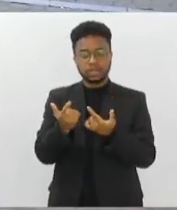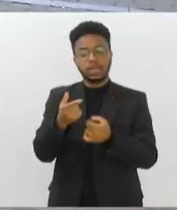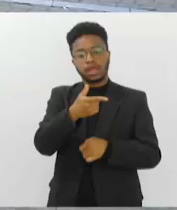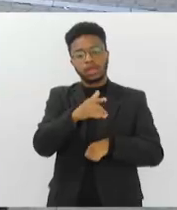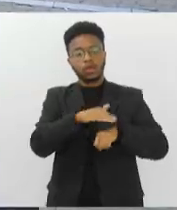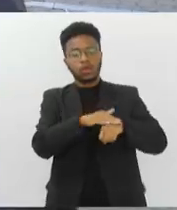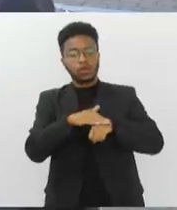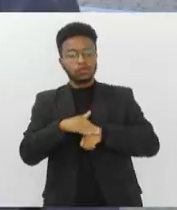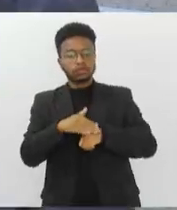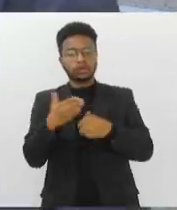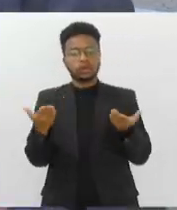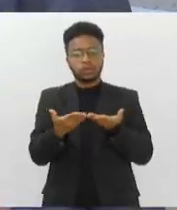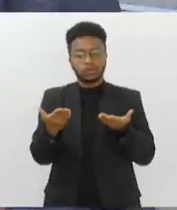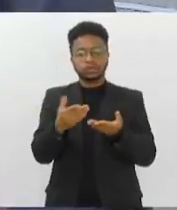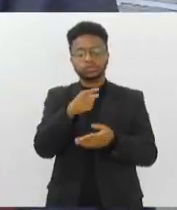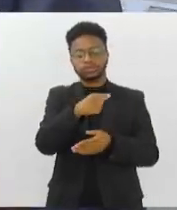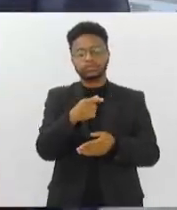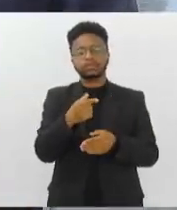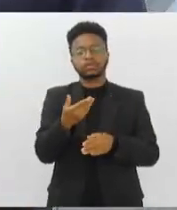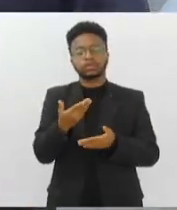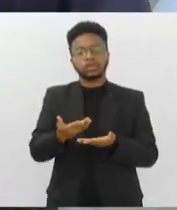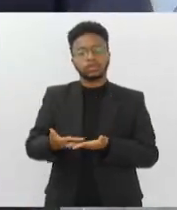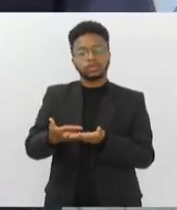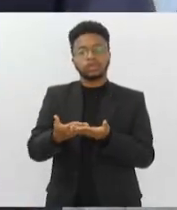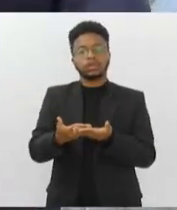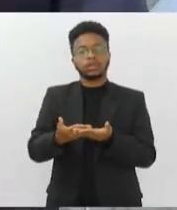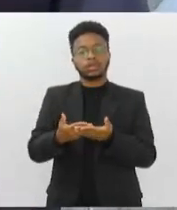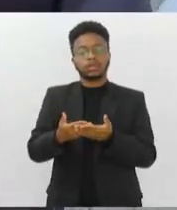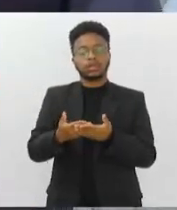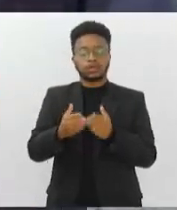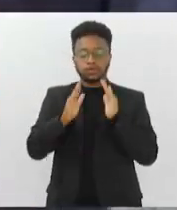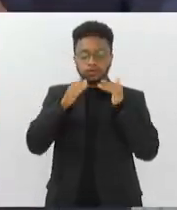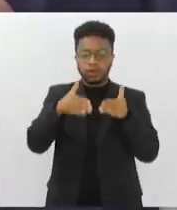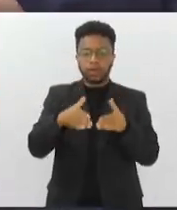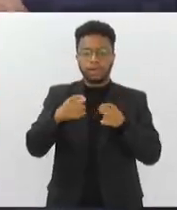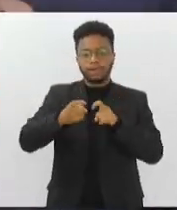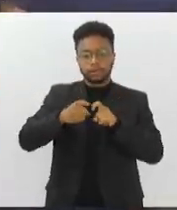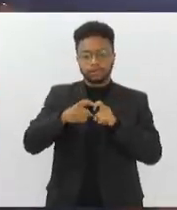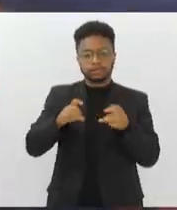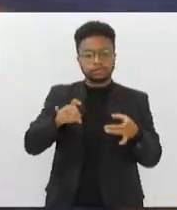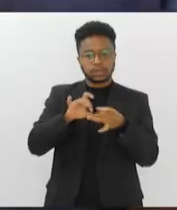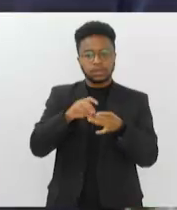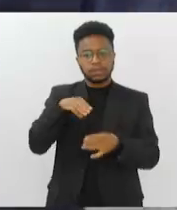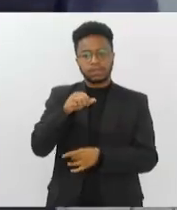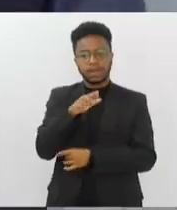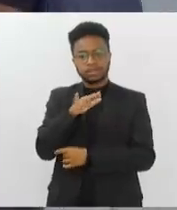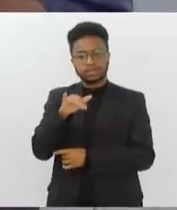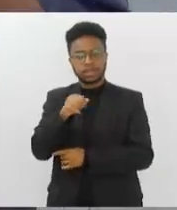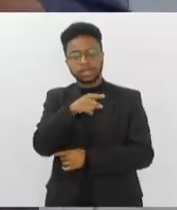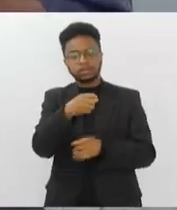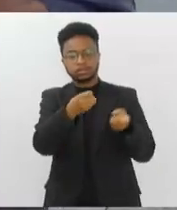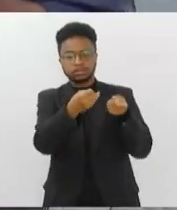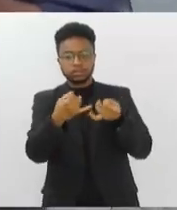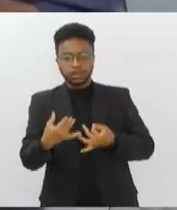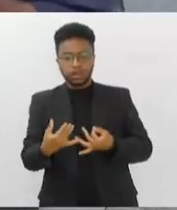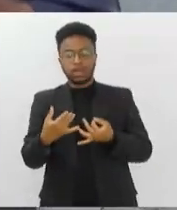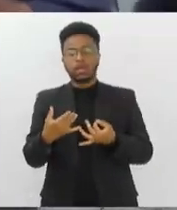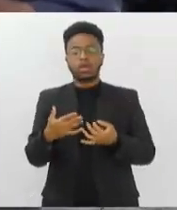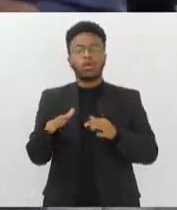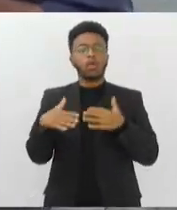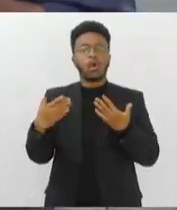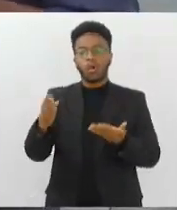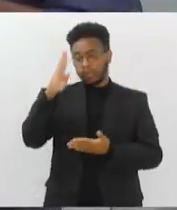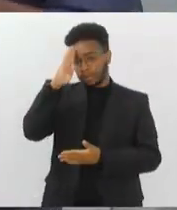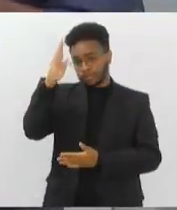com a gente essa manhã é a especialista em medicina integrada, a doutora Márcia Umelino, conversando um pouquinho para a gente, explicando quais são os